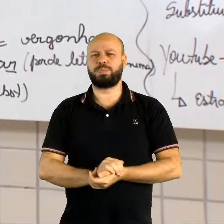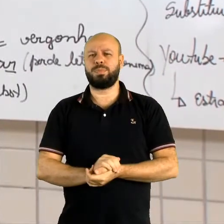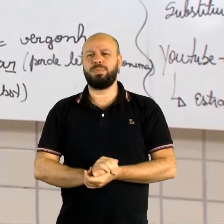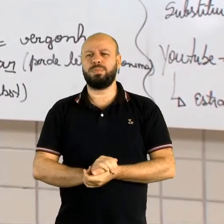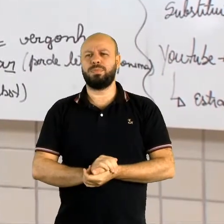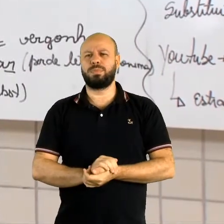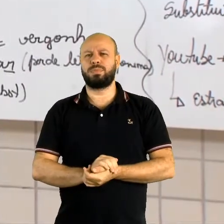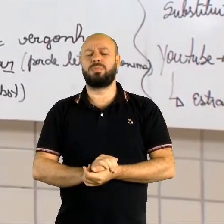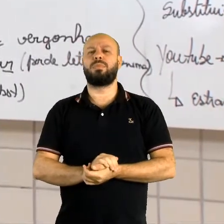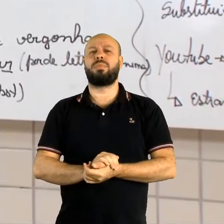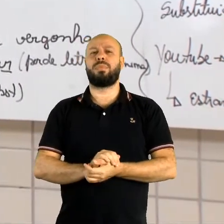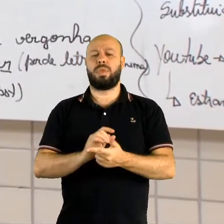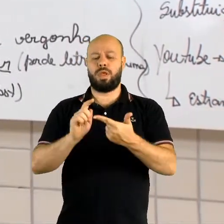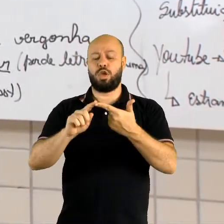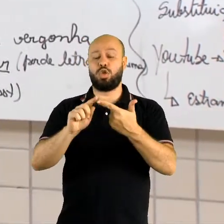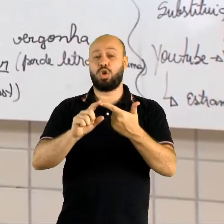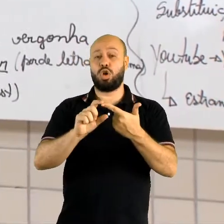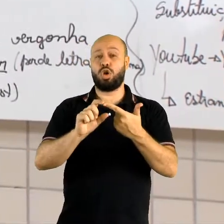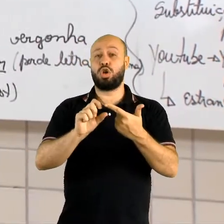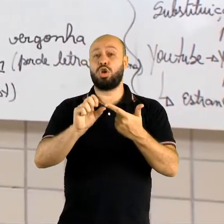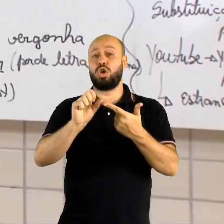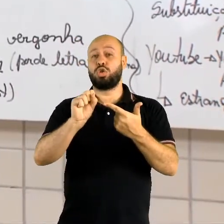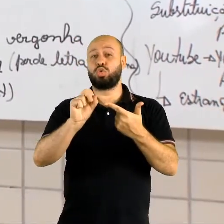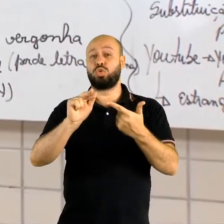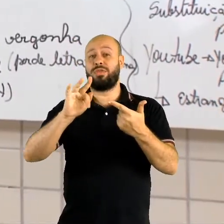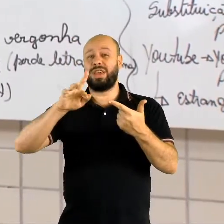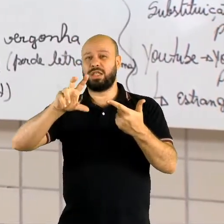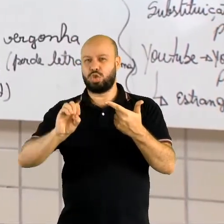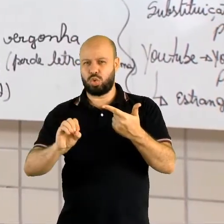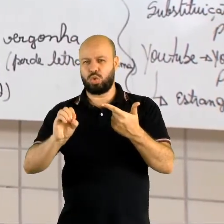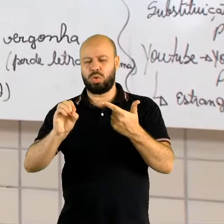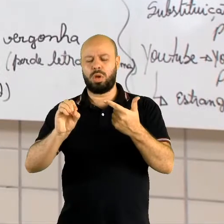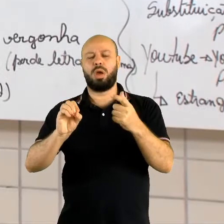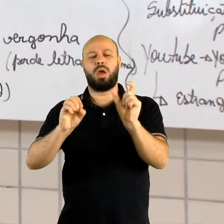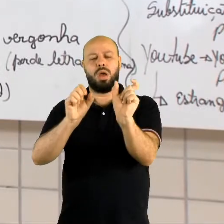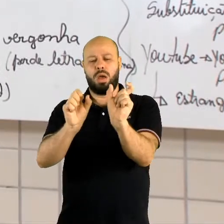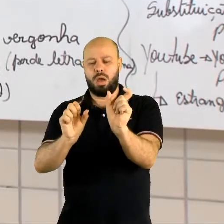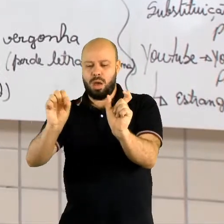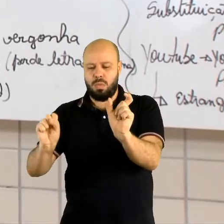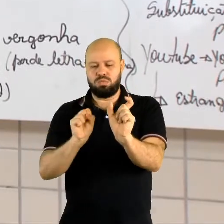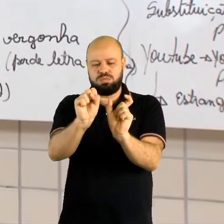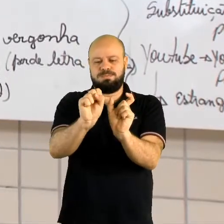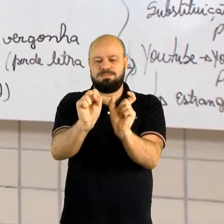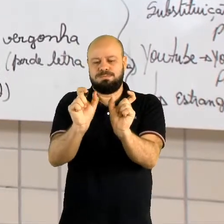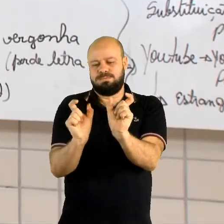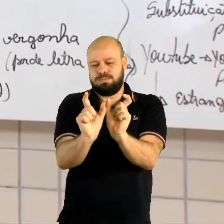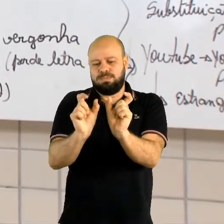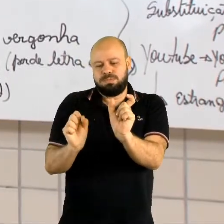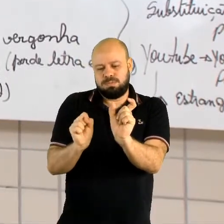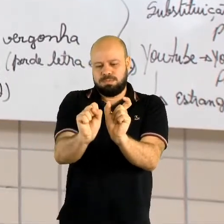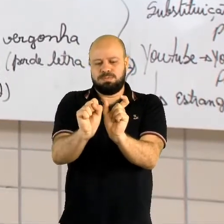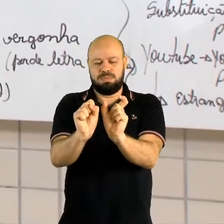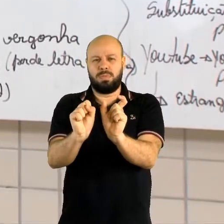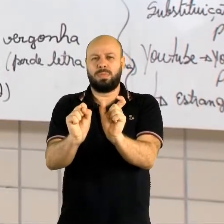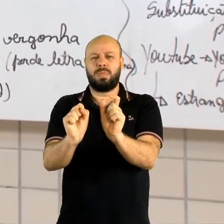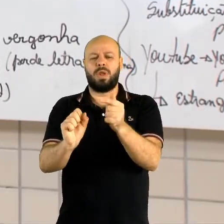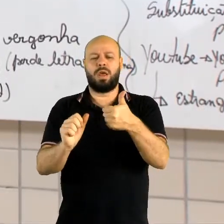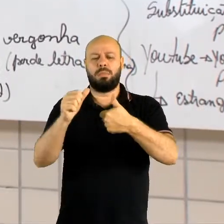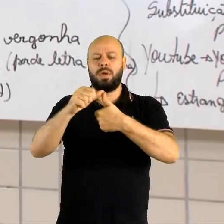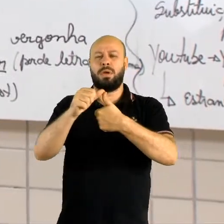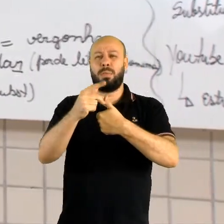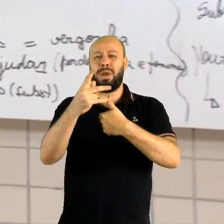eu acrescento o quê? Sufixo, eu acrescento sufixo ao radical. E prefixo, o que vem